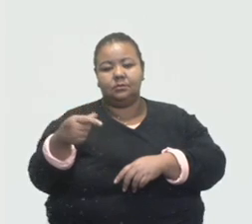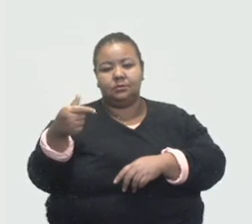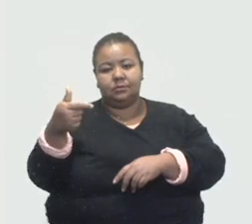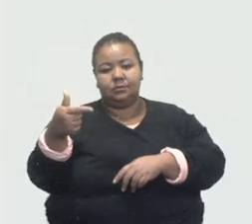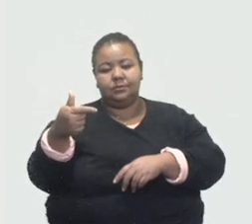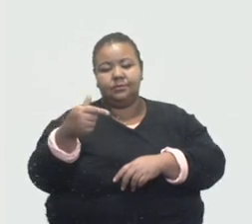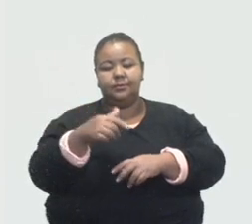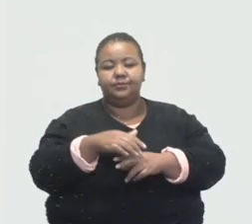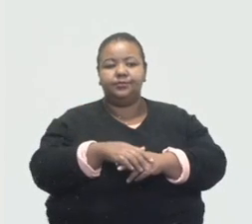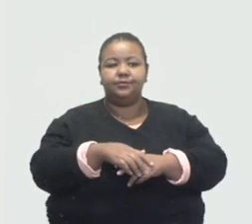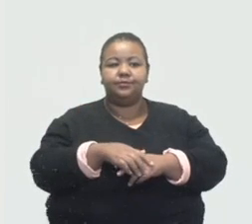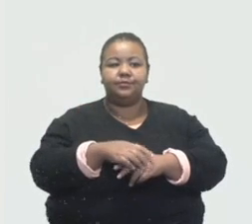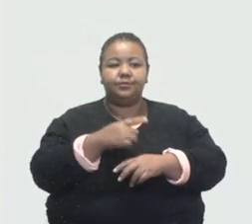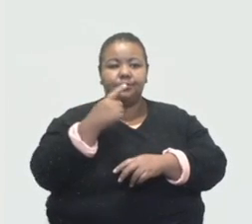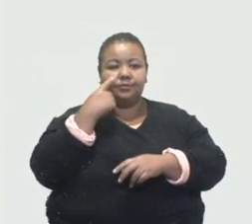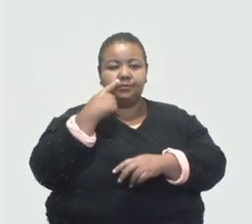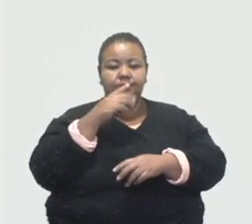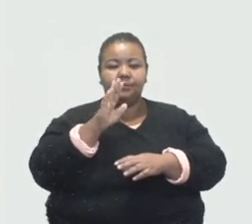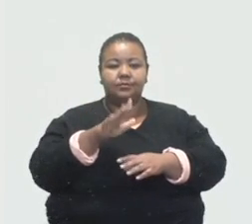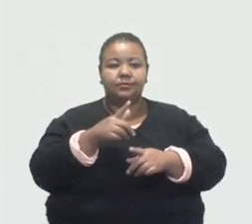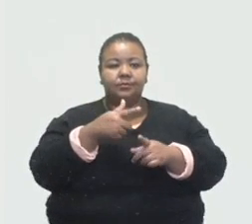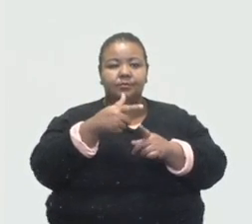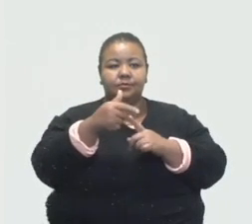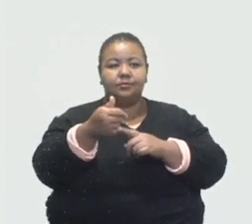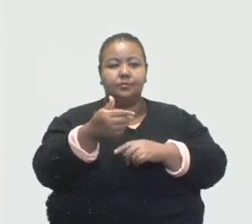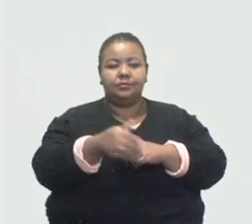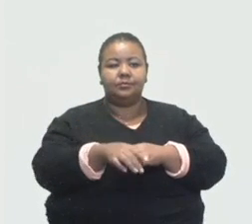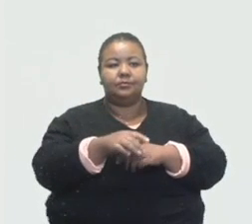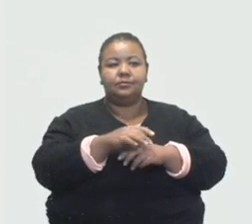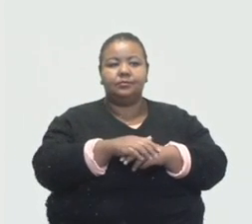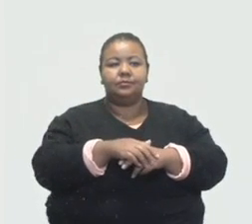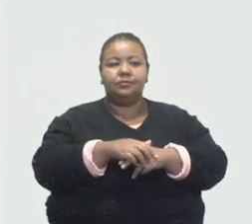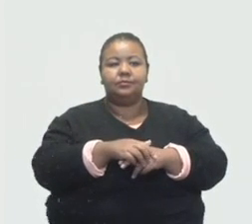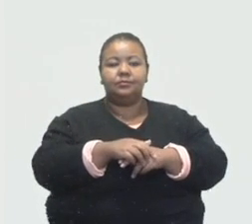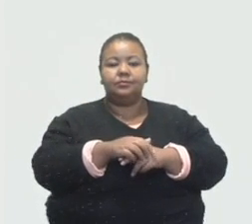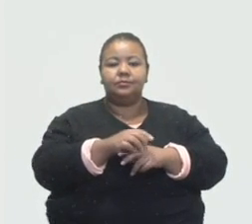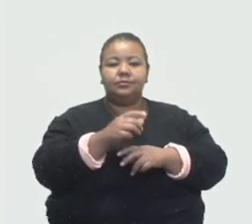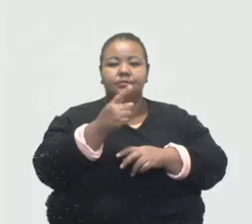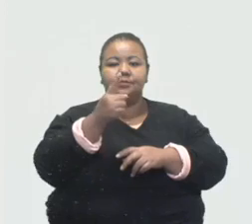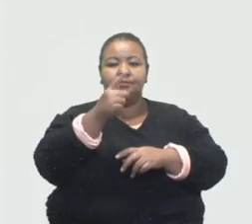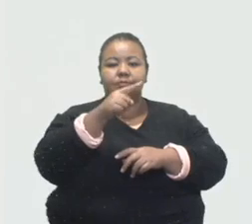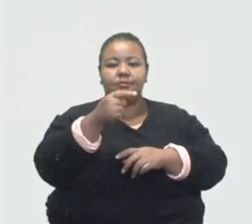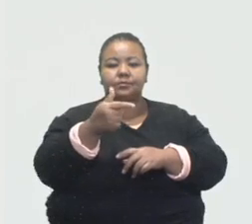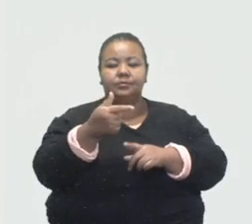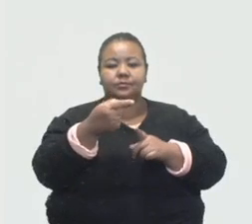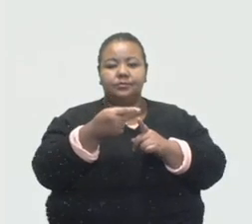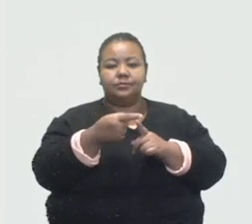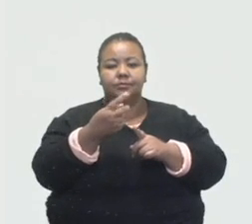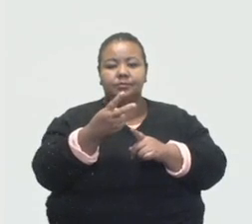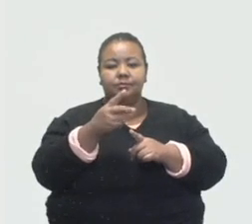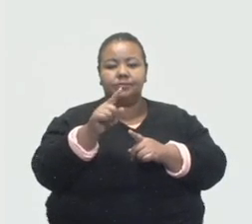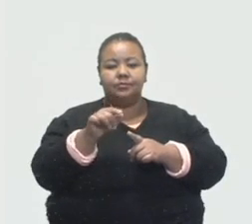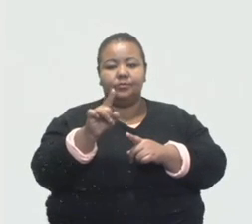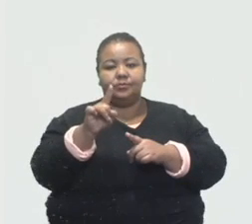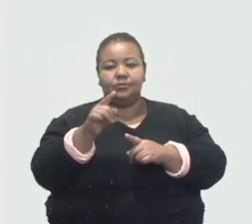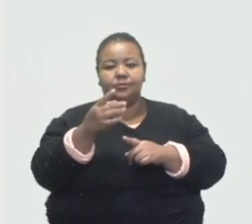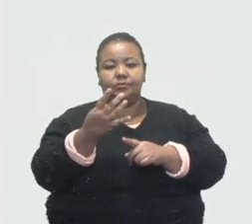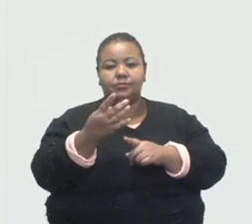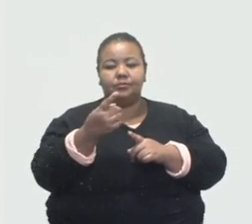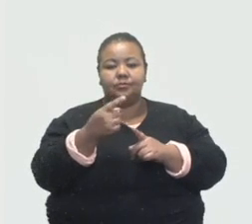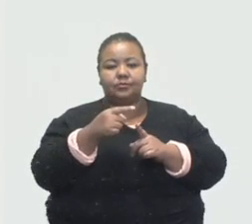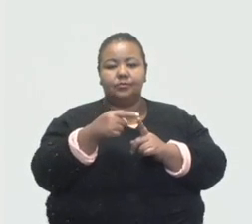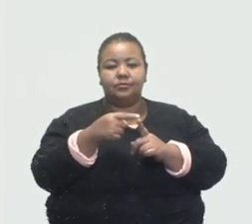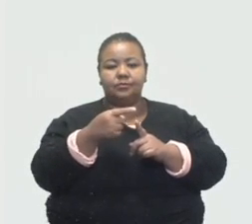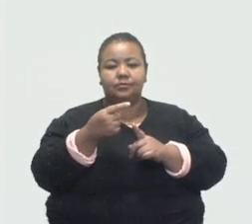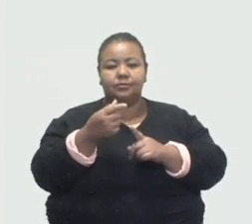2. Veja que aqui eu já resolvi, tá? Que é meio vezes 2, 1. 4 vezes meio, 2. Então,